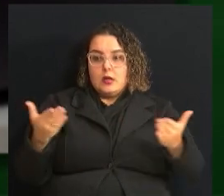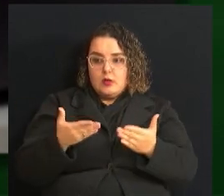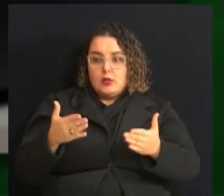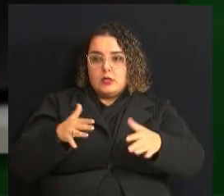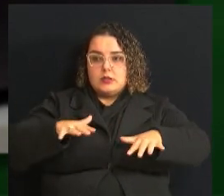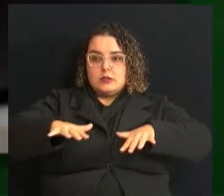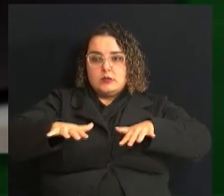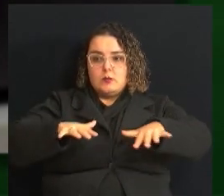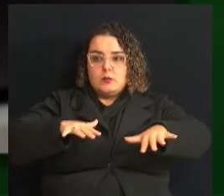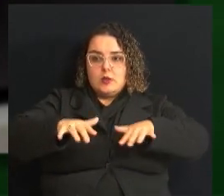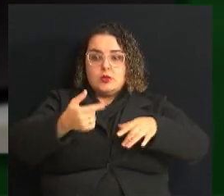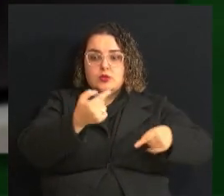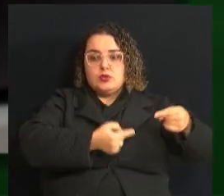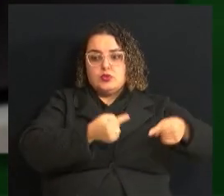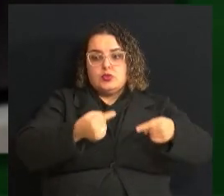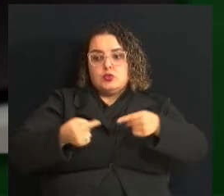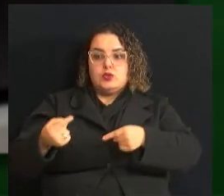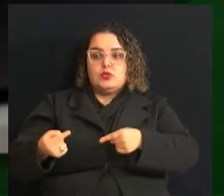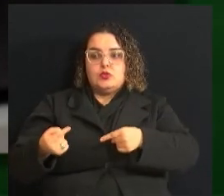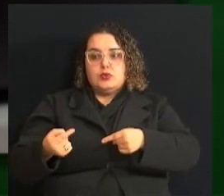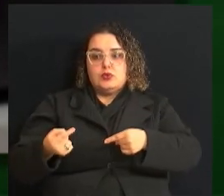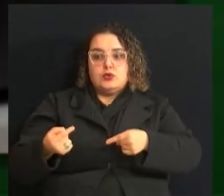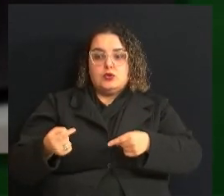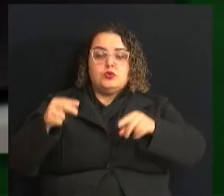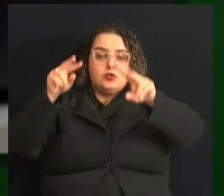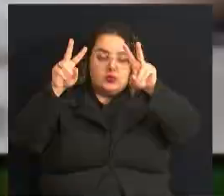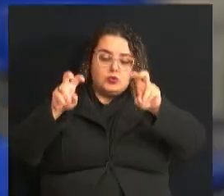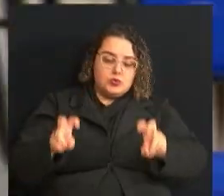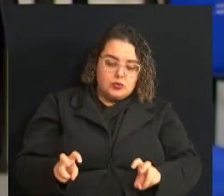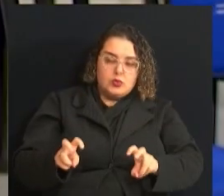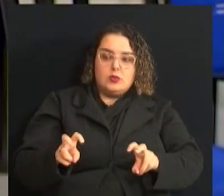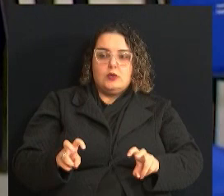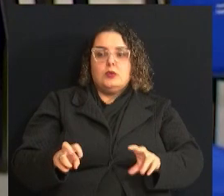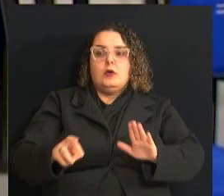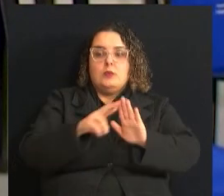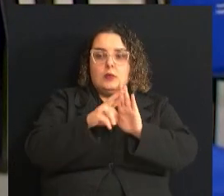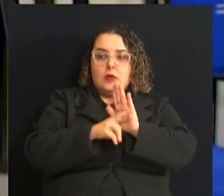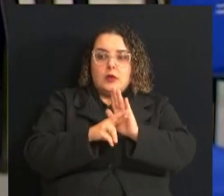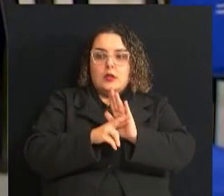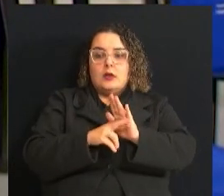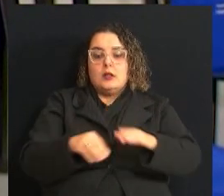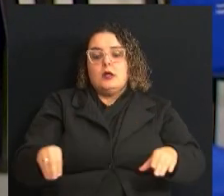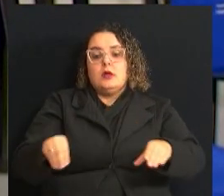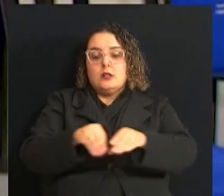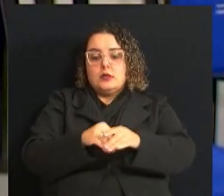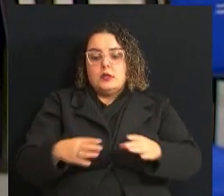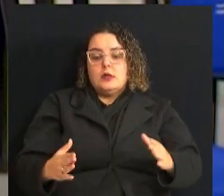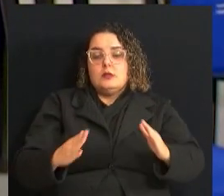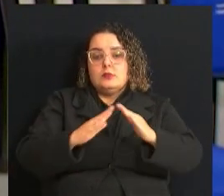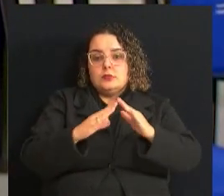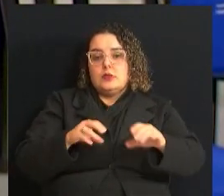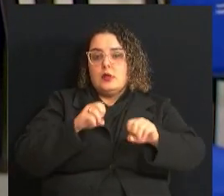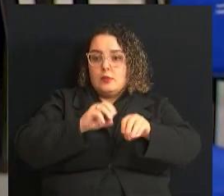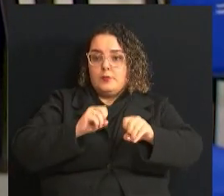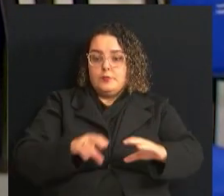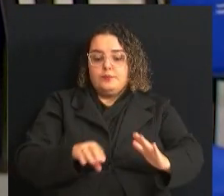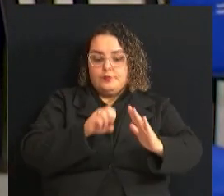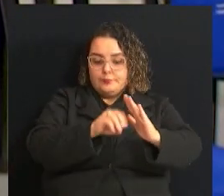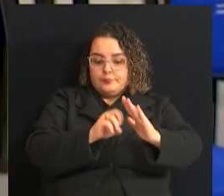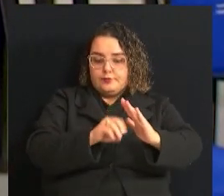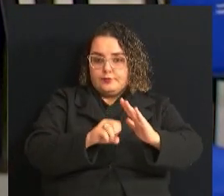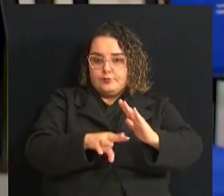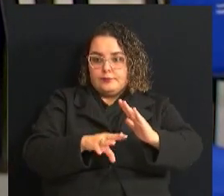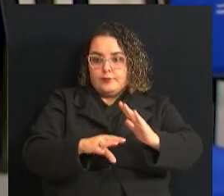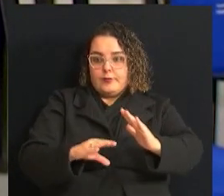de discussão, né, debate sobre a regulamentação da educação domiciliar e a recente aprovação na Câmara, né,